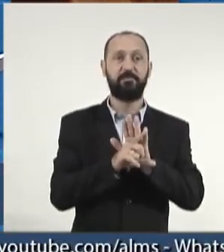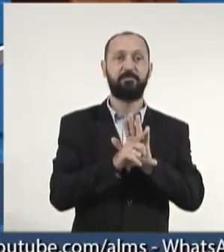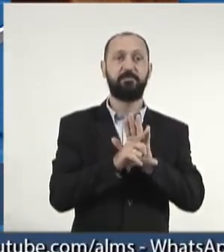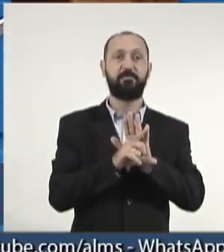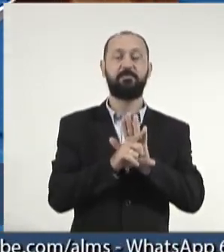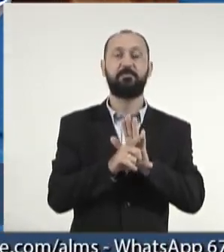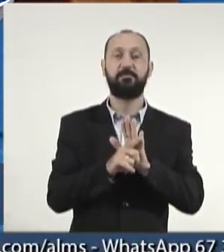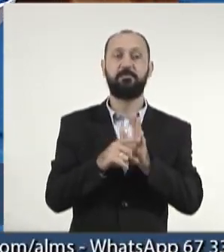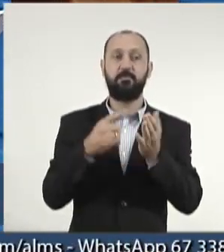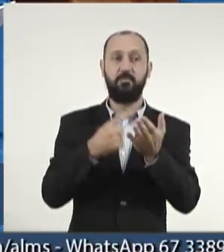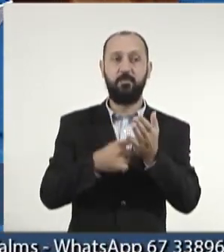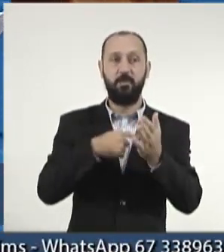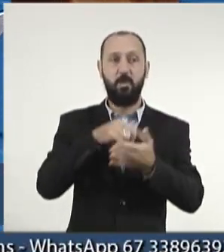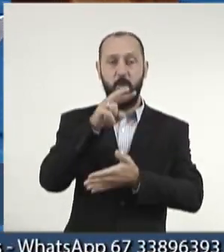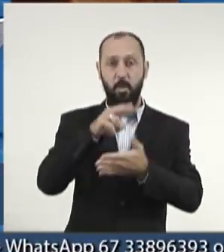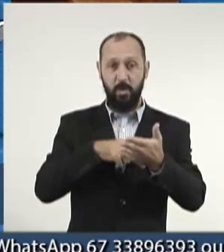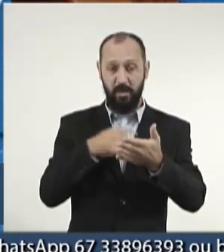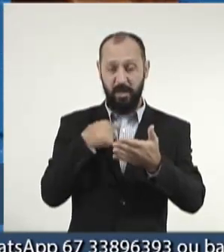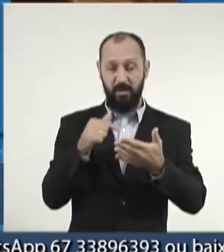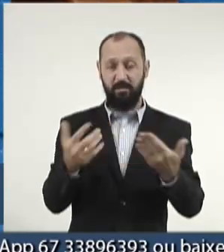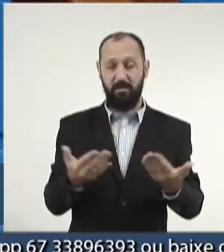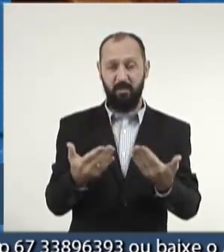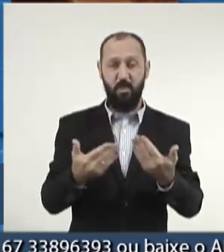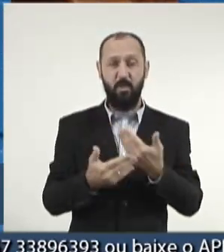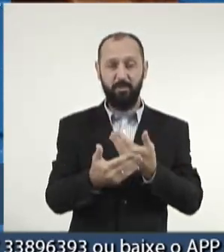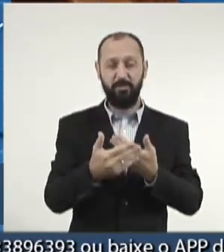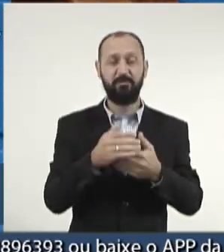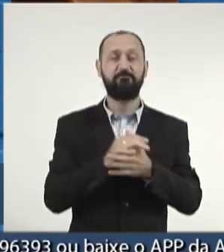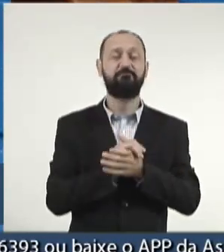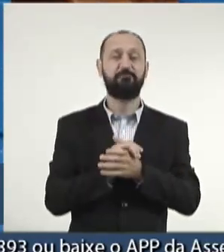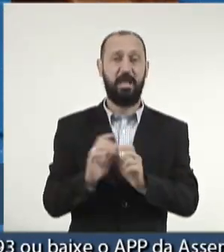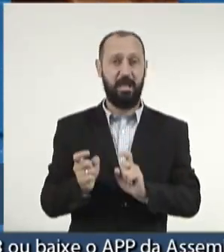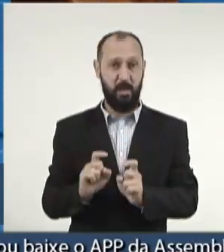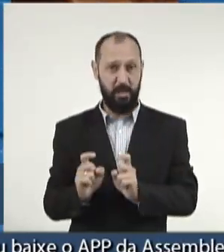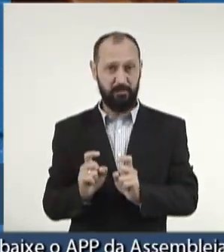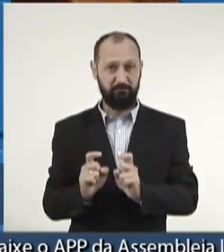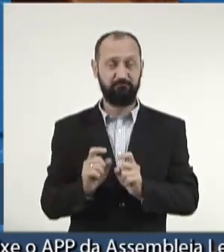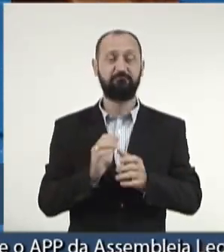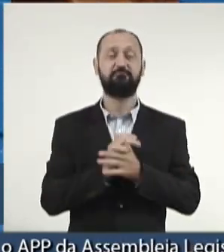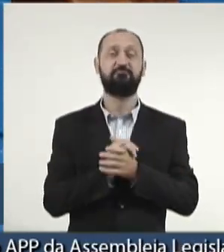estabelece, como eu li aqui no pequeno expediente, que sejam